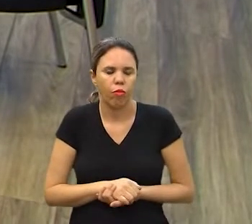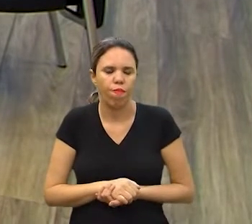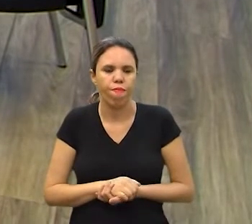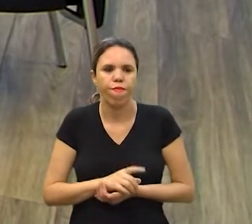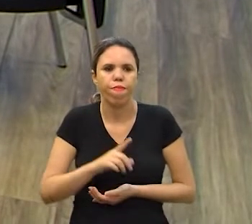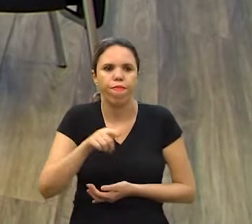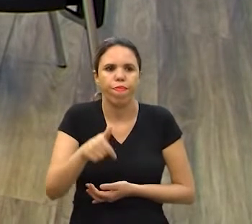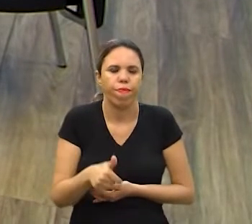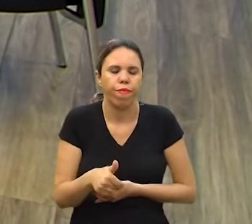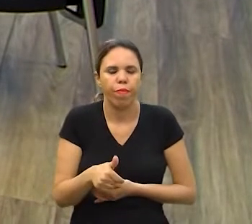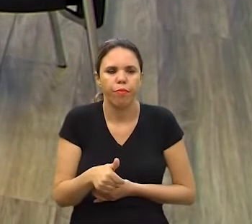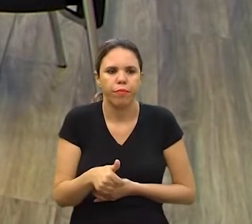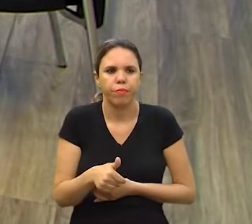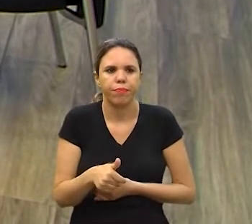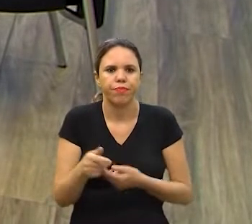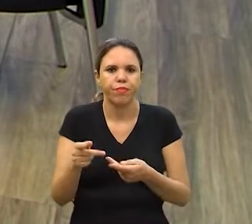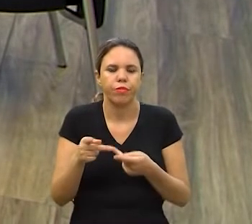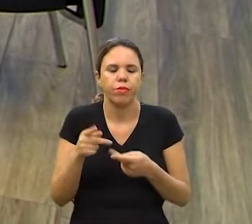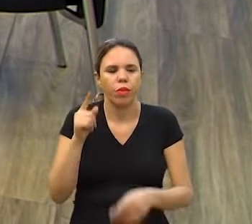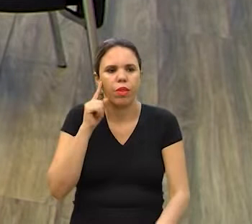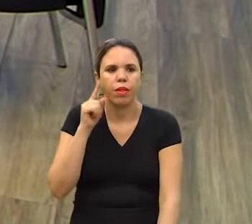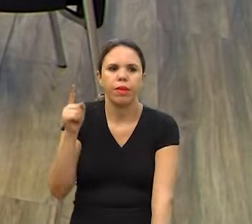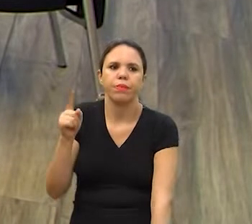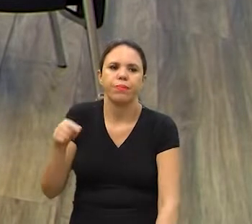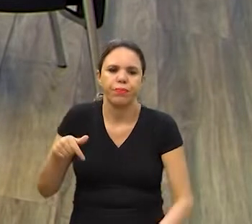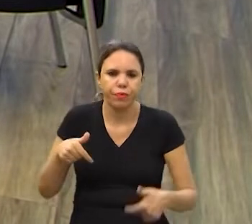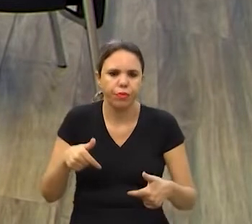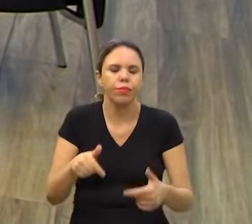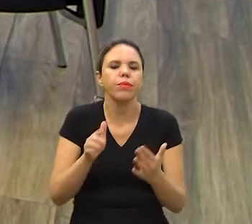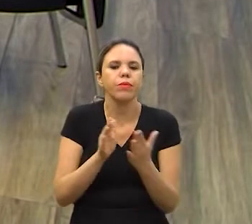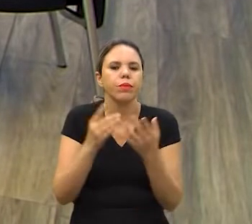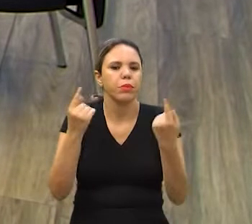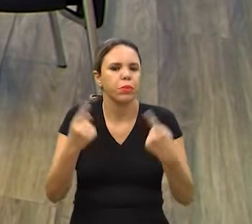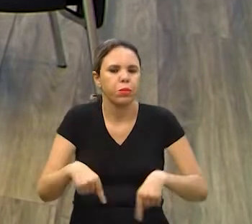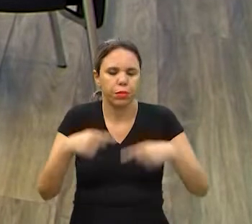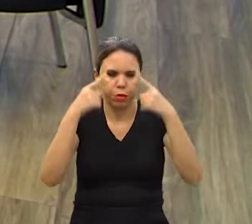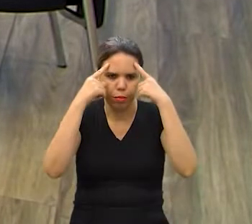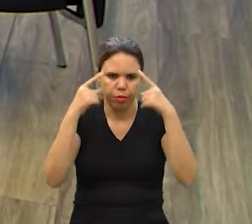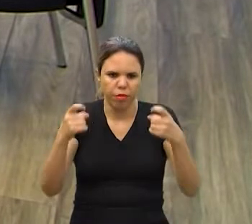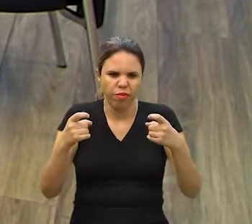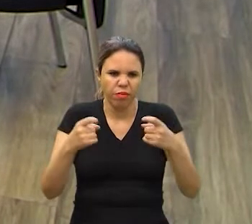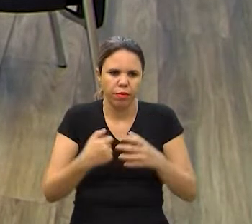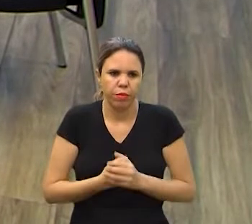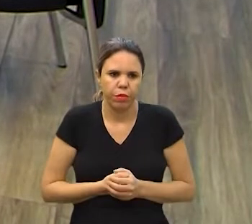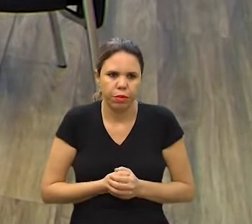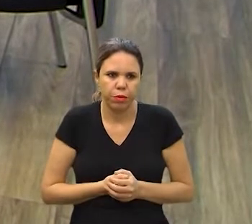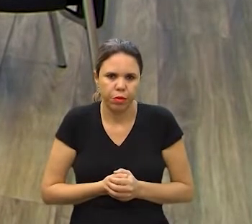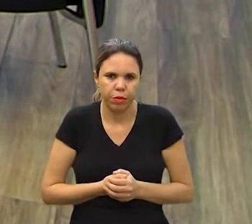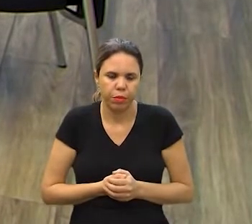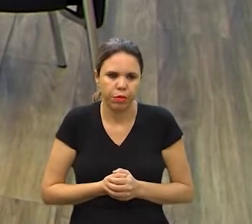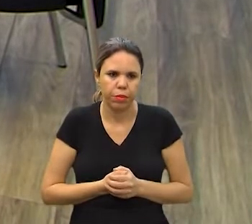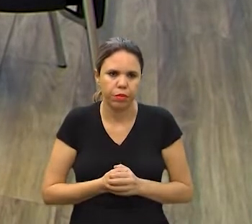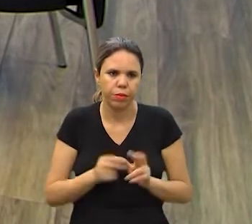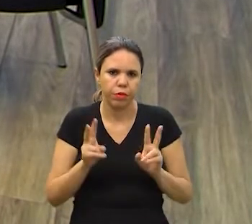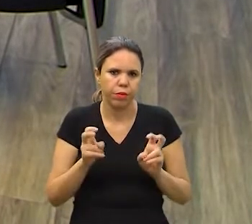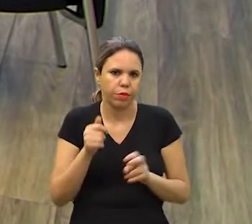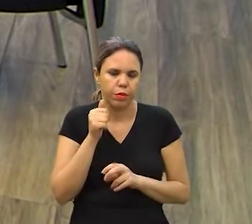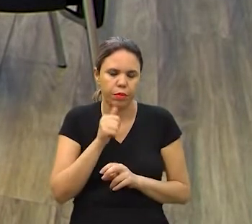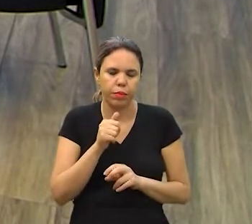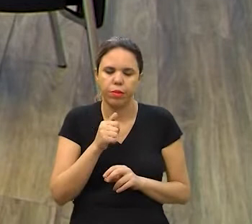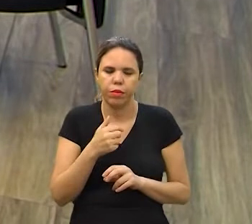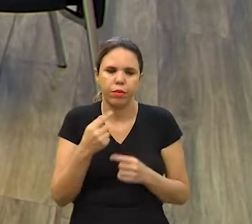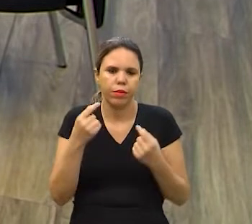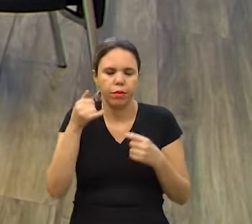exatamente logo depois de que é chamado aqueles dias de enfrentamento contra a violência, né, relacionada